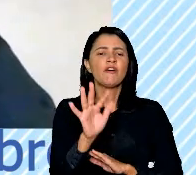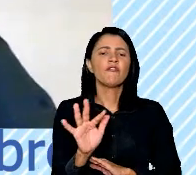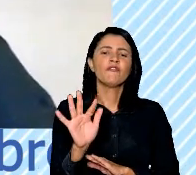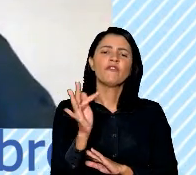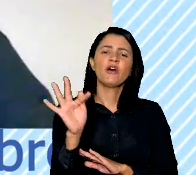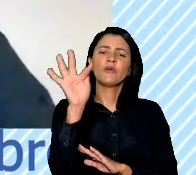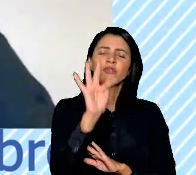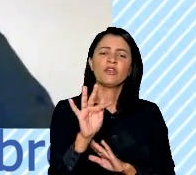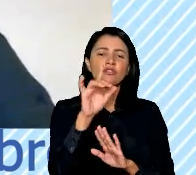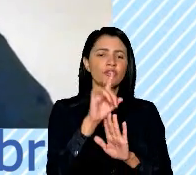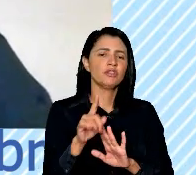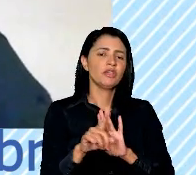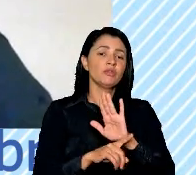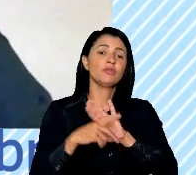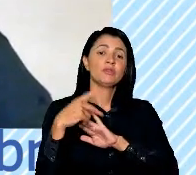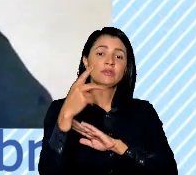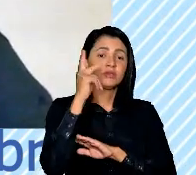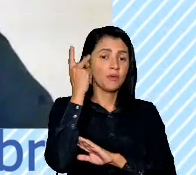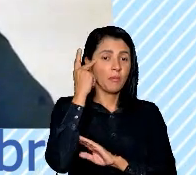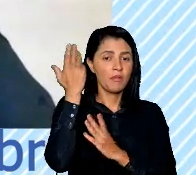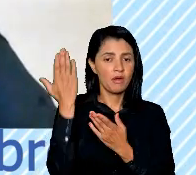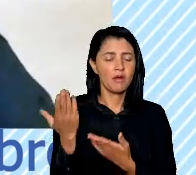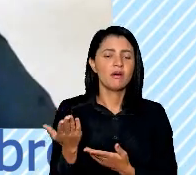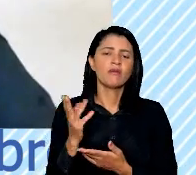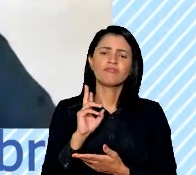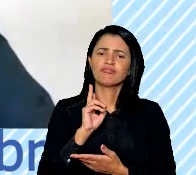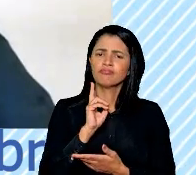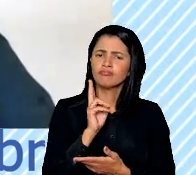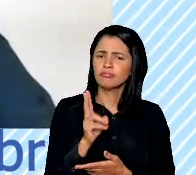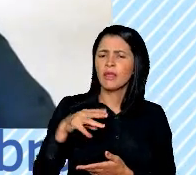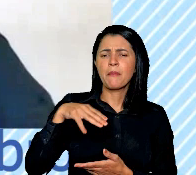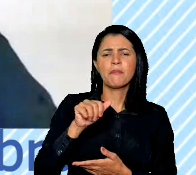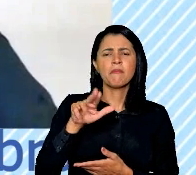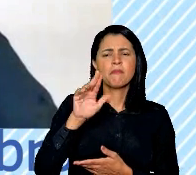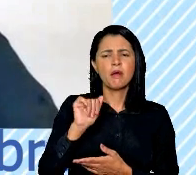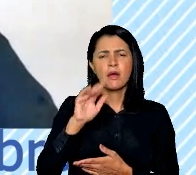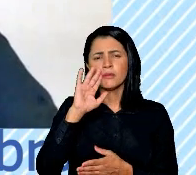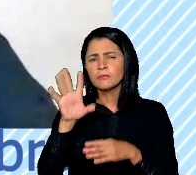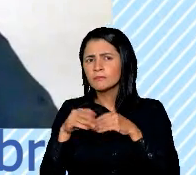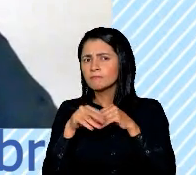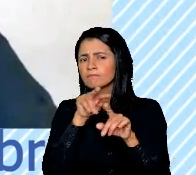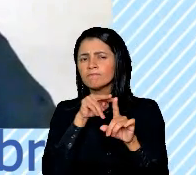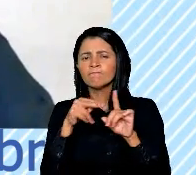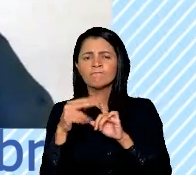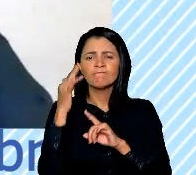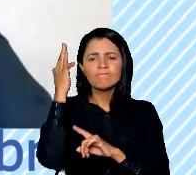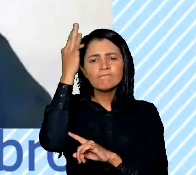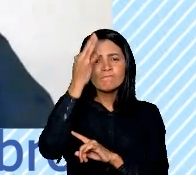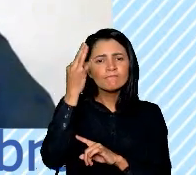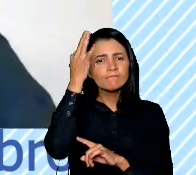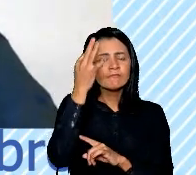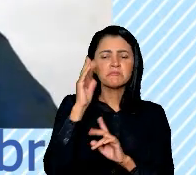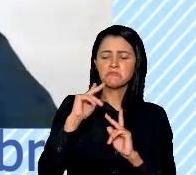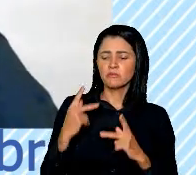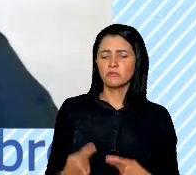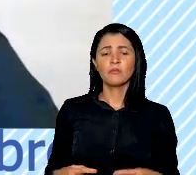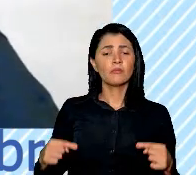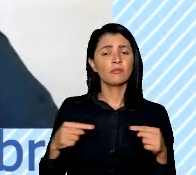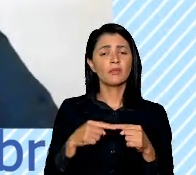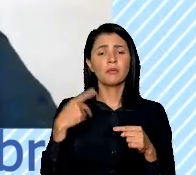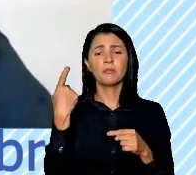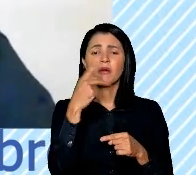de São Paulo. A doutora Márcia sempre traz uma visão filosófica e humanista para